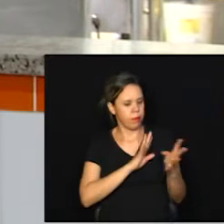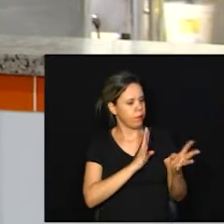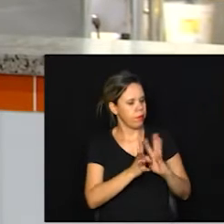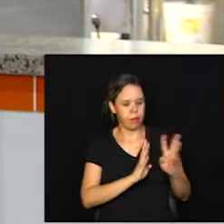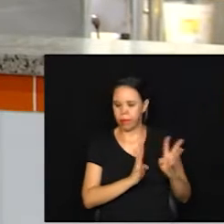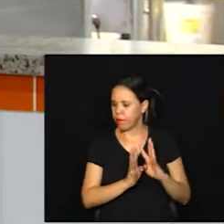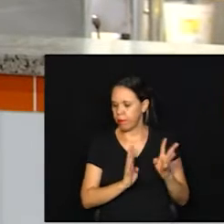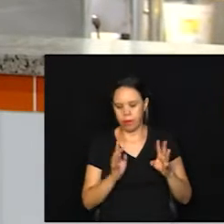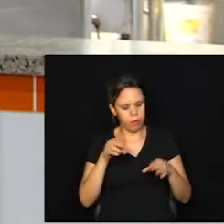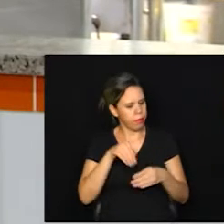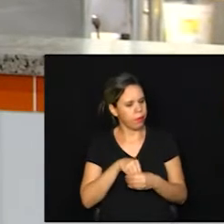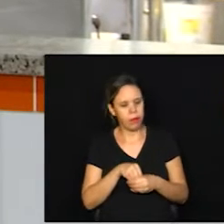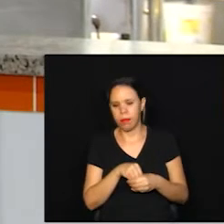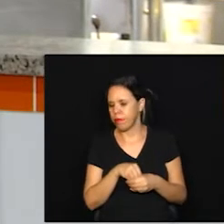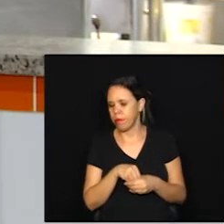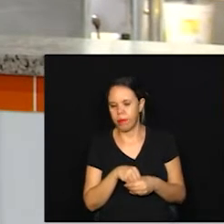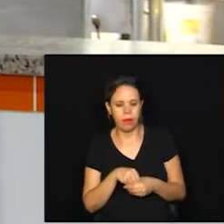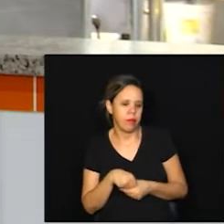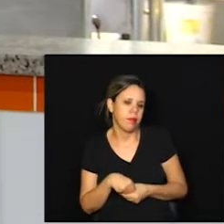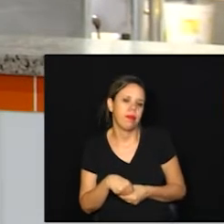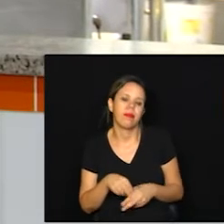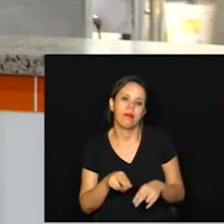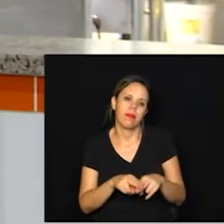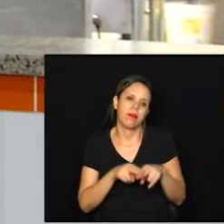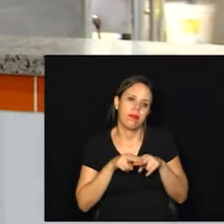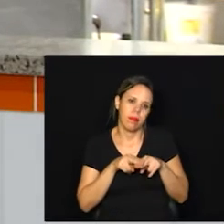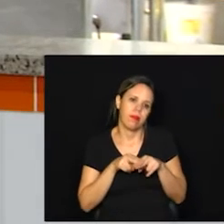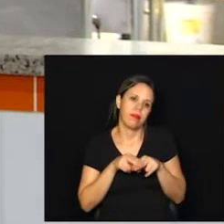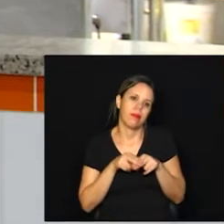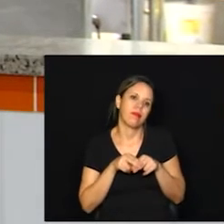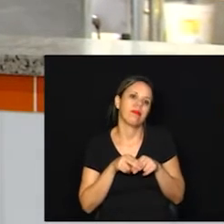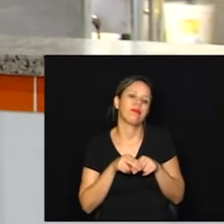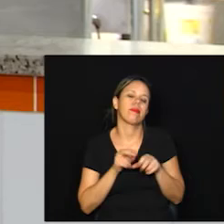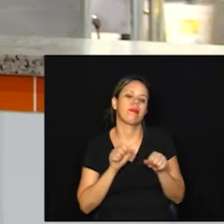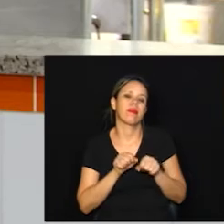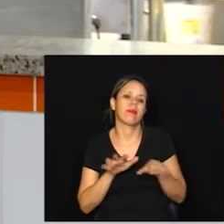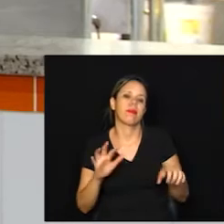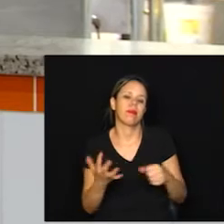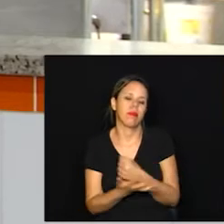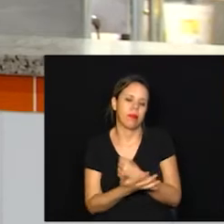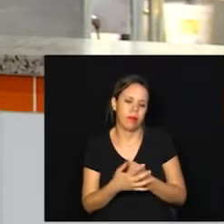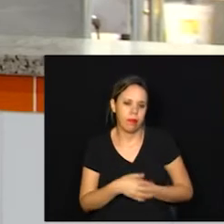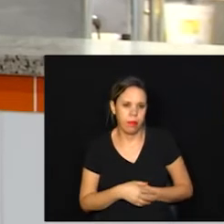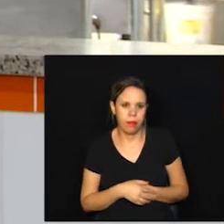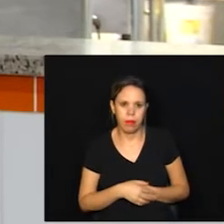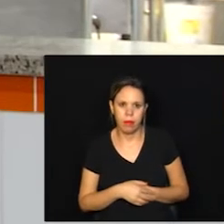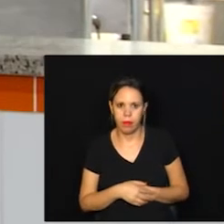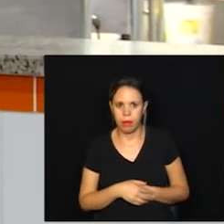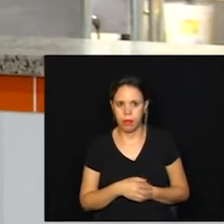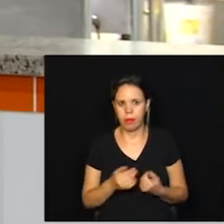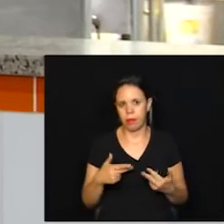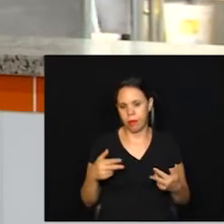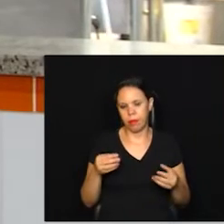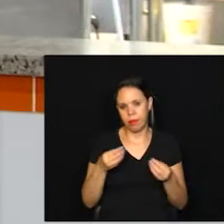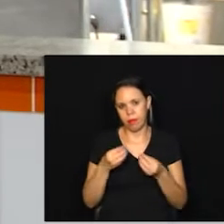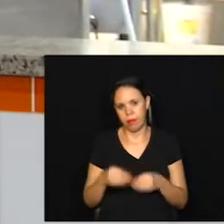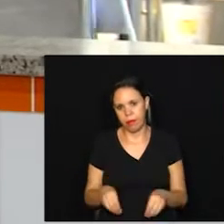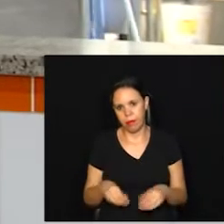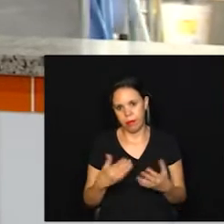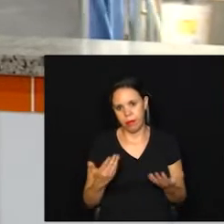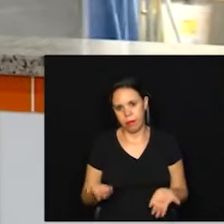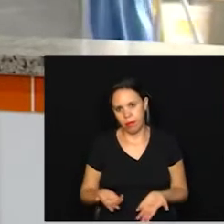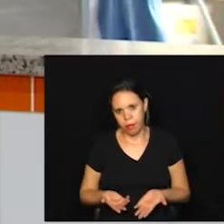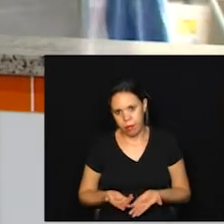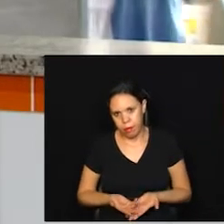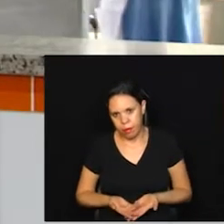aglomeração aqui dentro, claro, por causa da pandemia do novo coronavírus, muitas coisas afetaram e